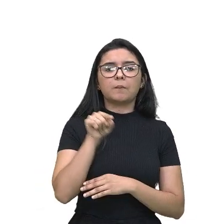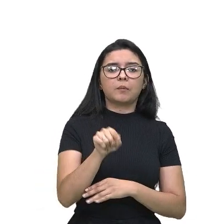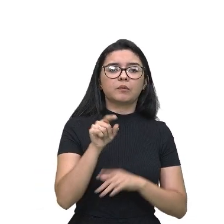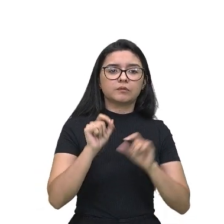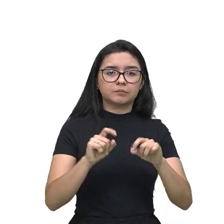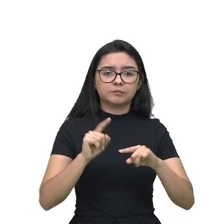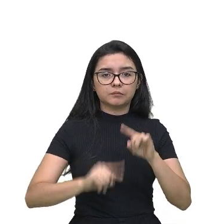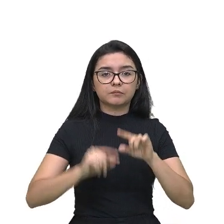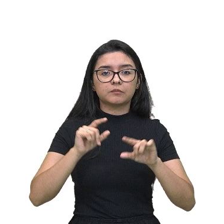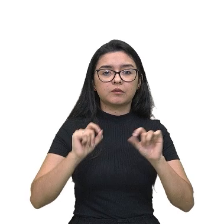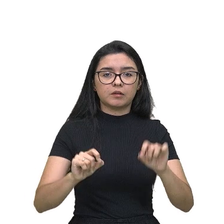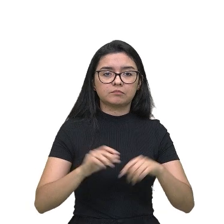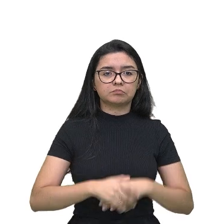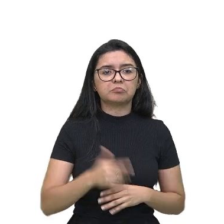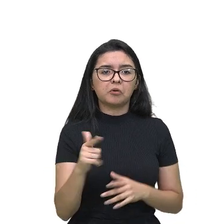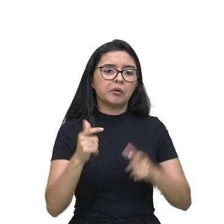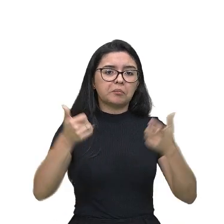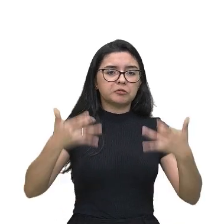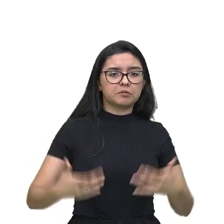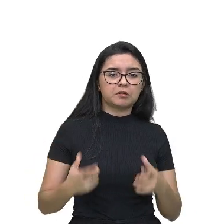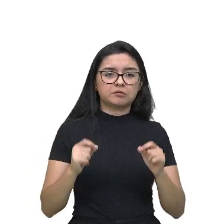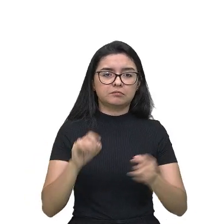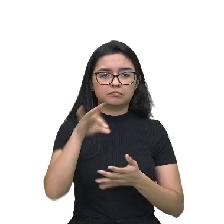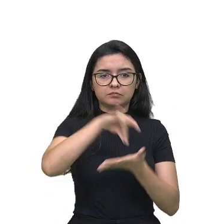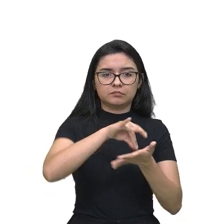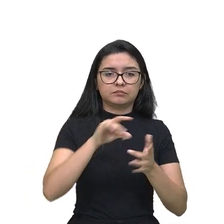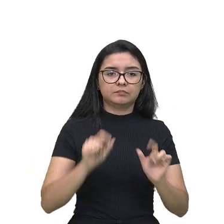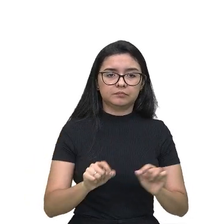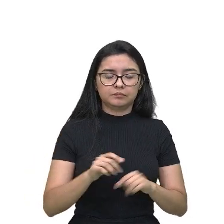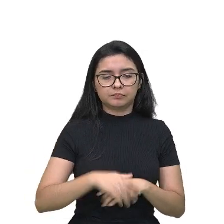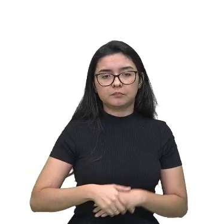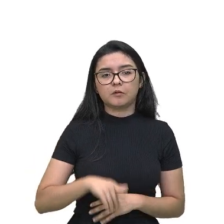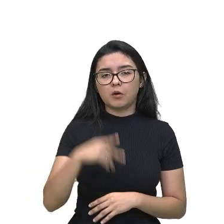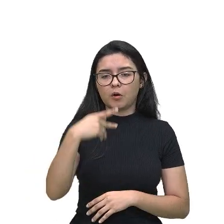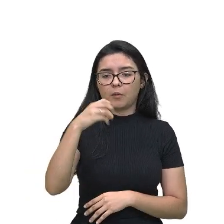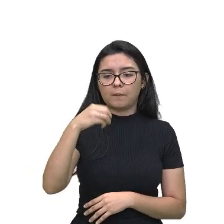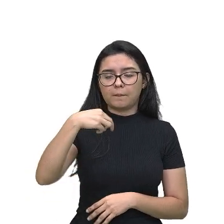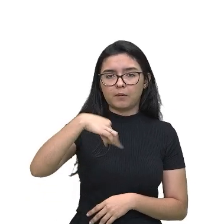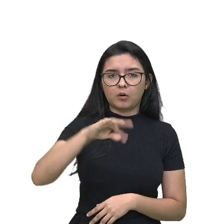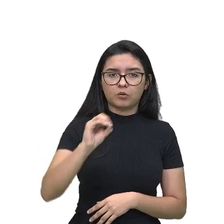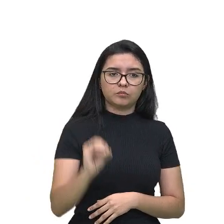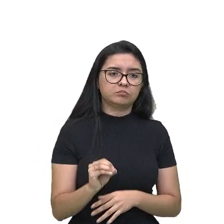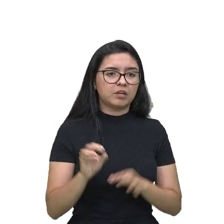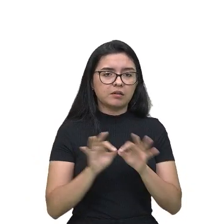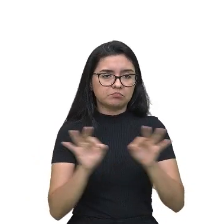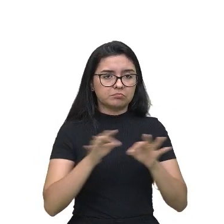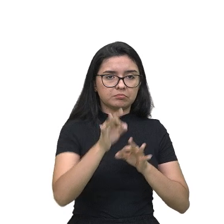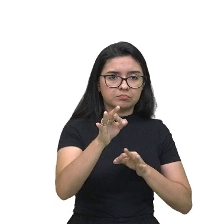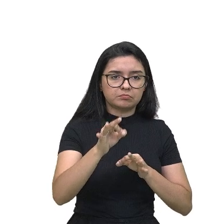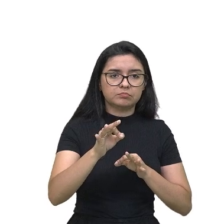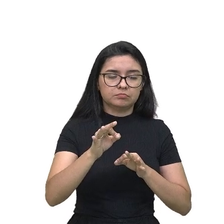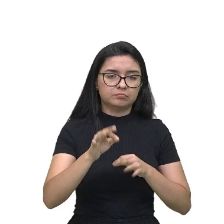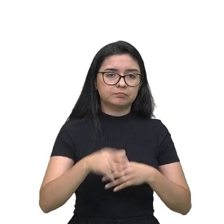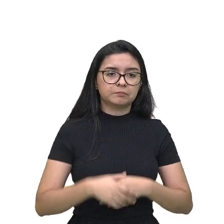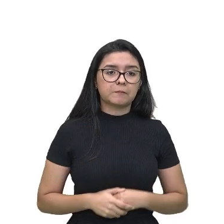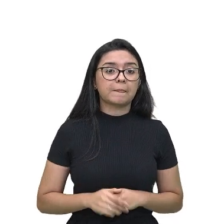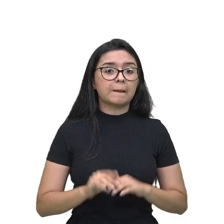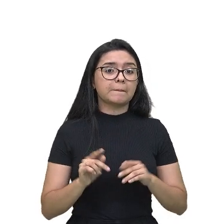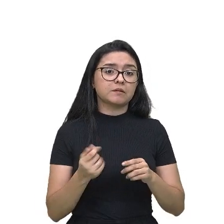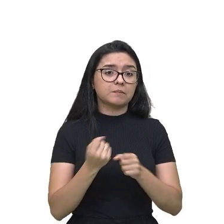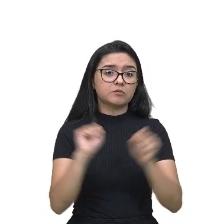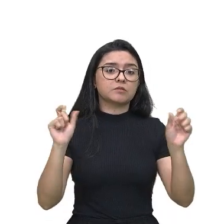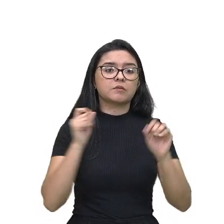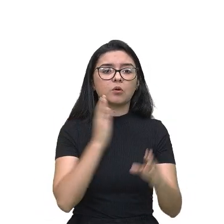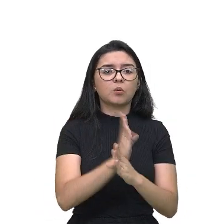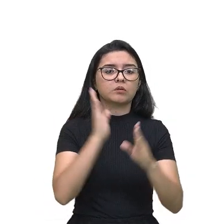um objeto que não possui definição, não possui dimensão e forma. Por isso, é impossível